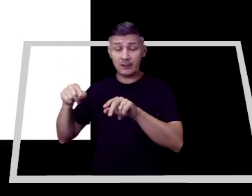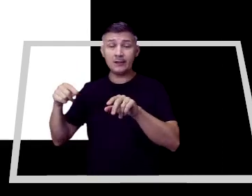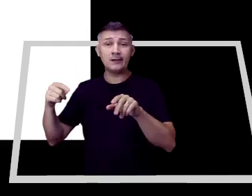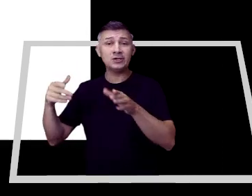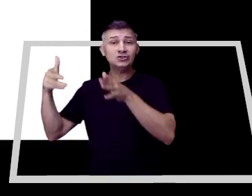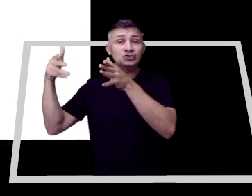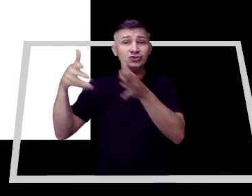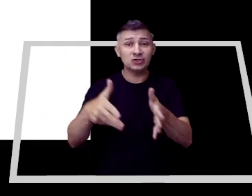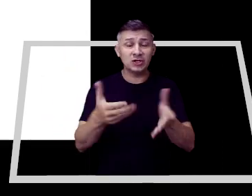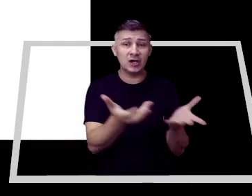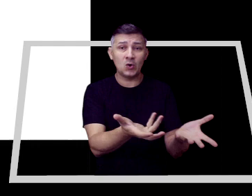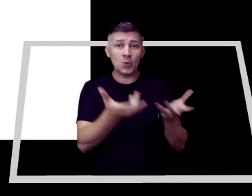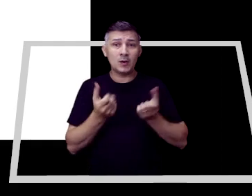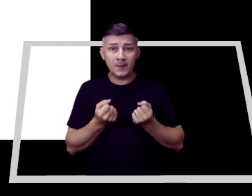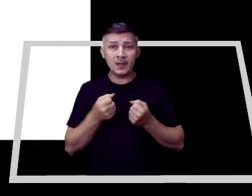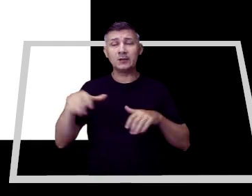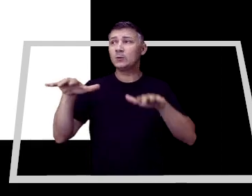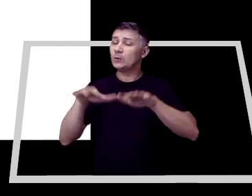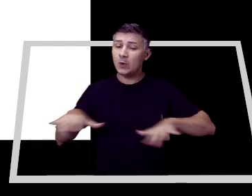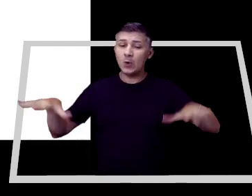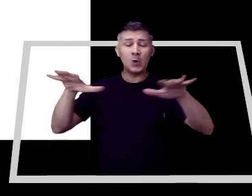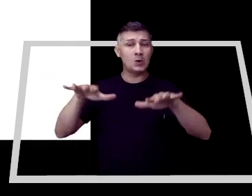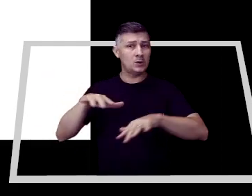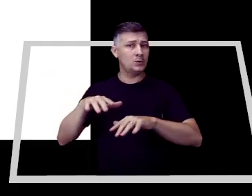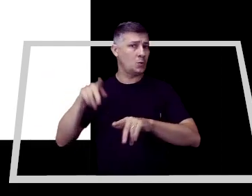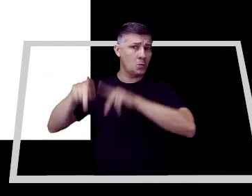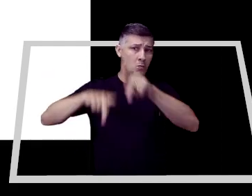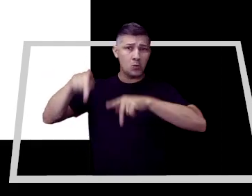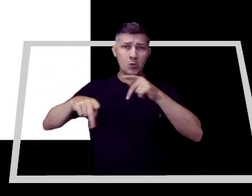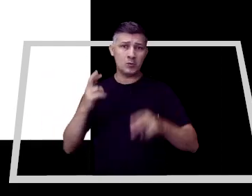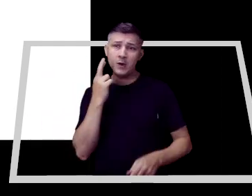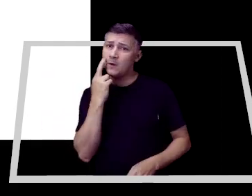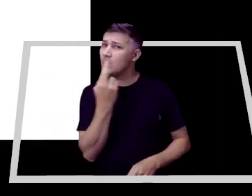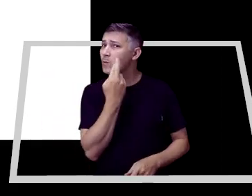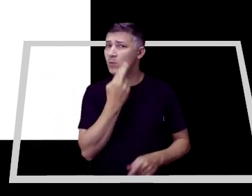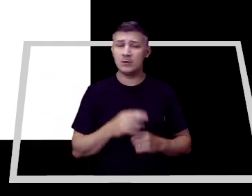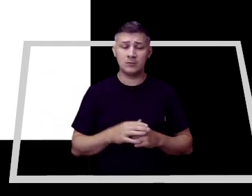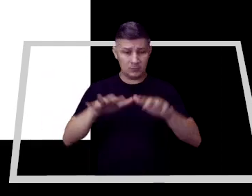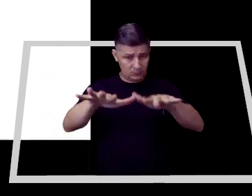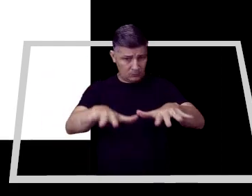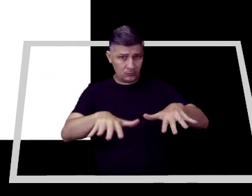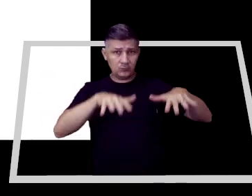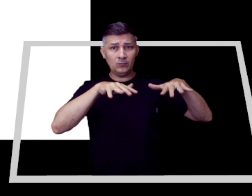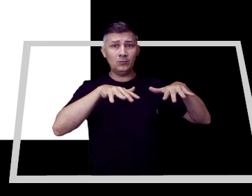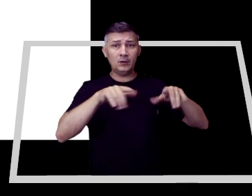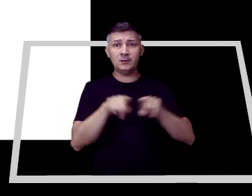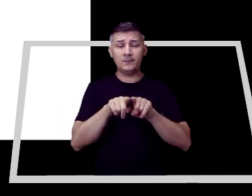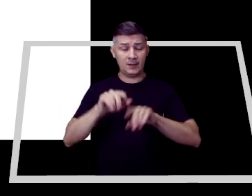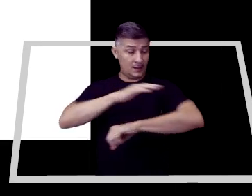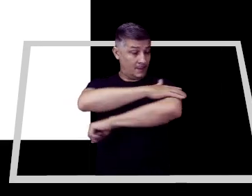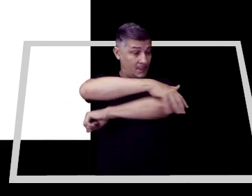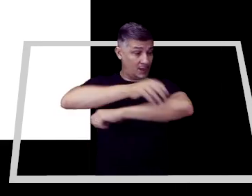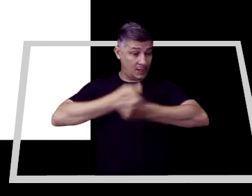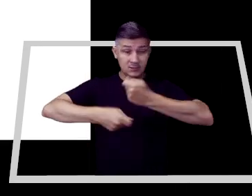relação da chegada com o acolhimento, com as áreas mais públicas de restaurante. o auditório e as